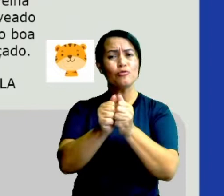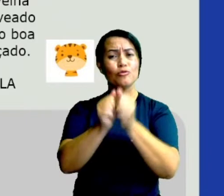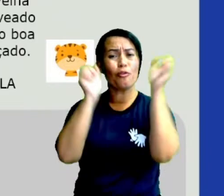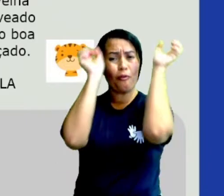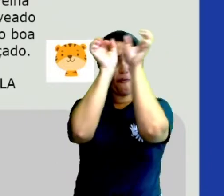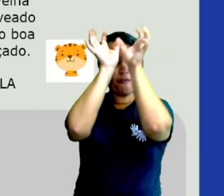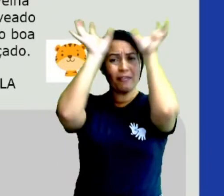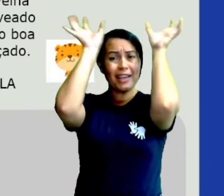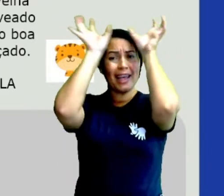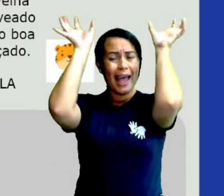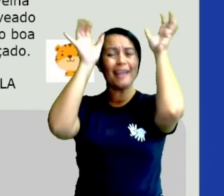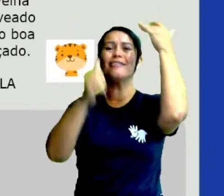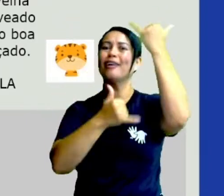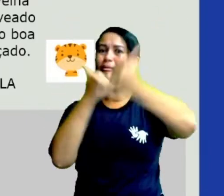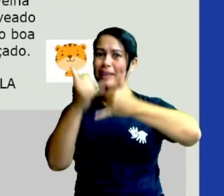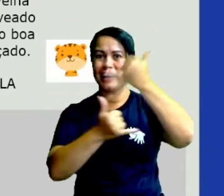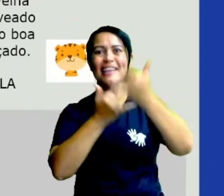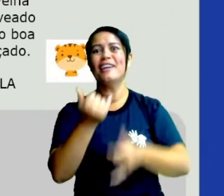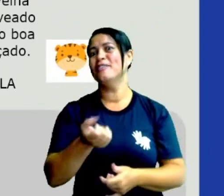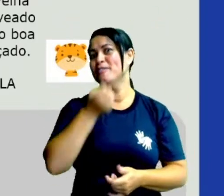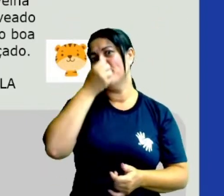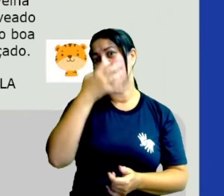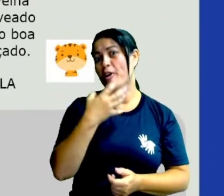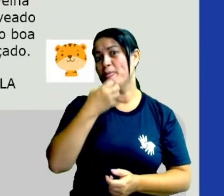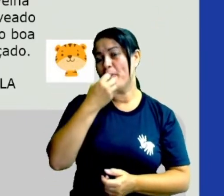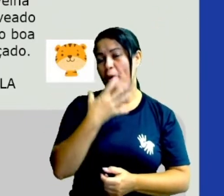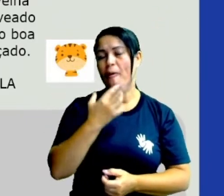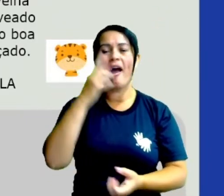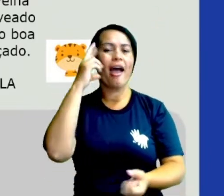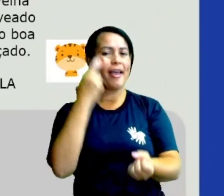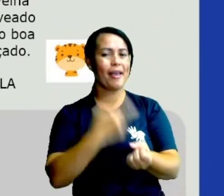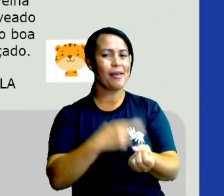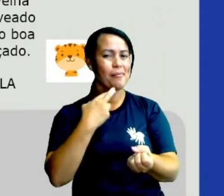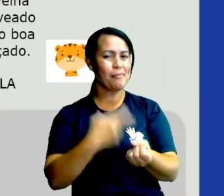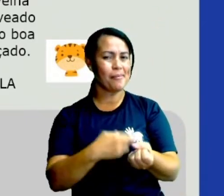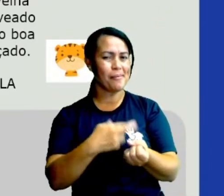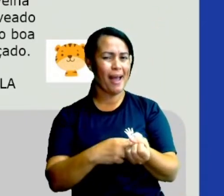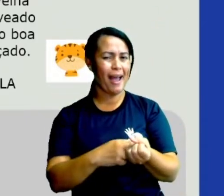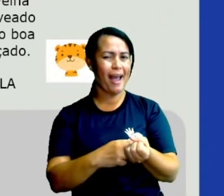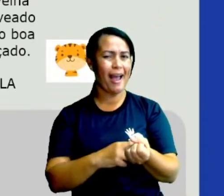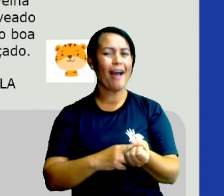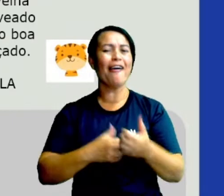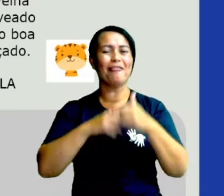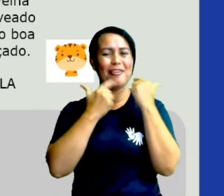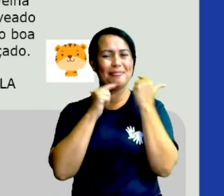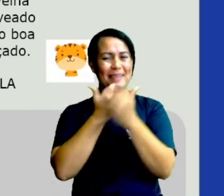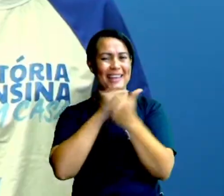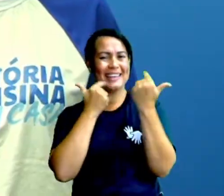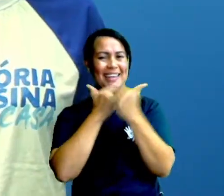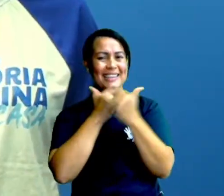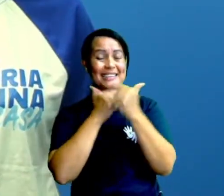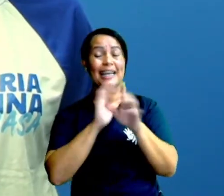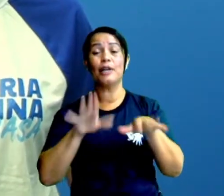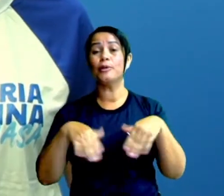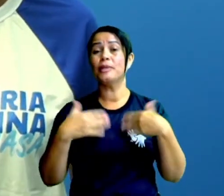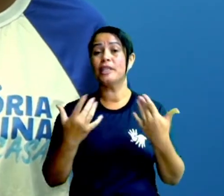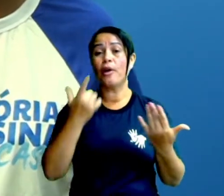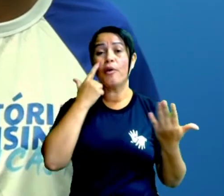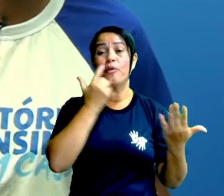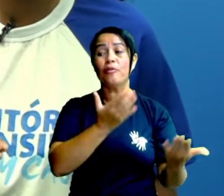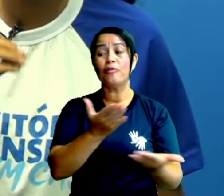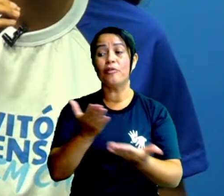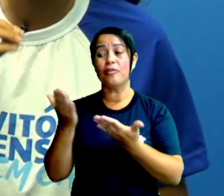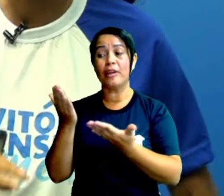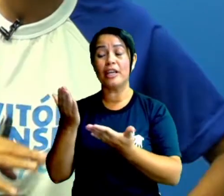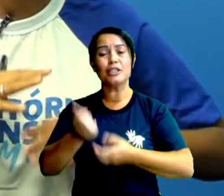a brincadeira foi muito boa que foi bem engraçado então